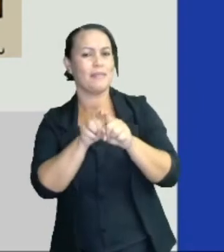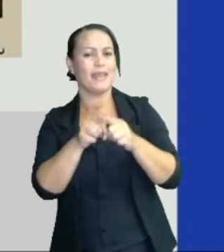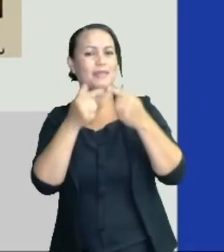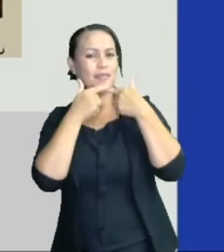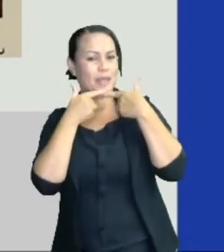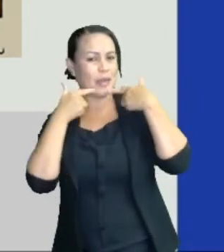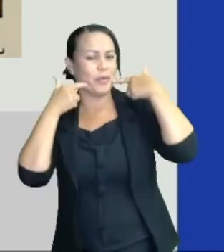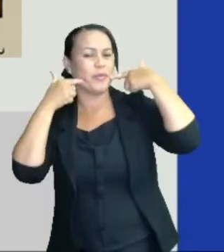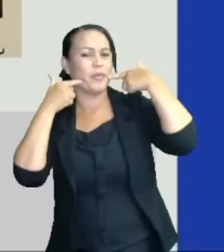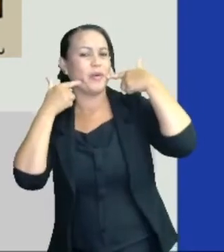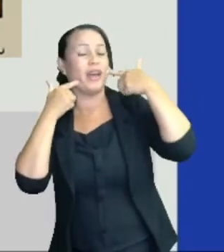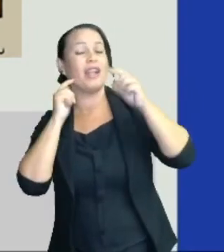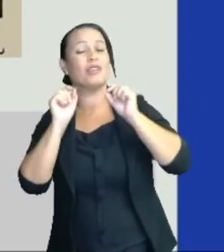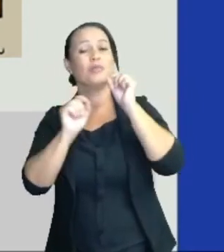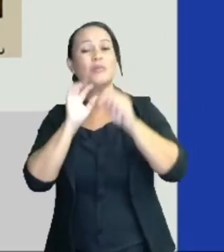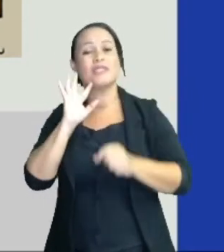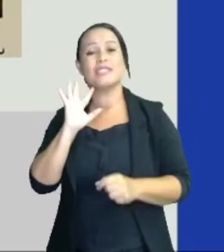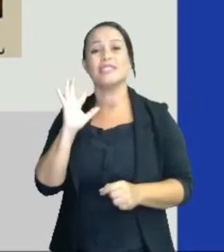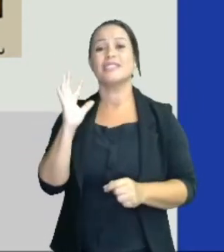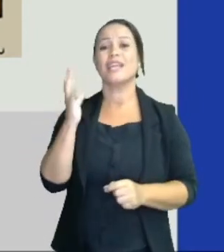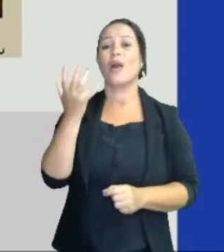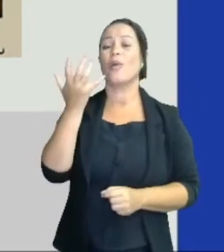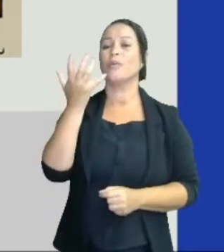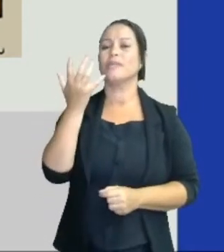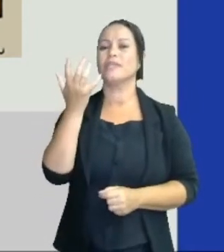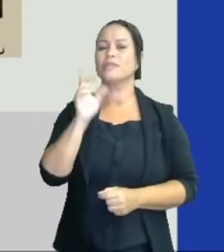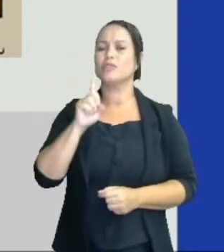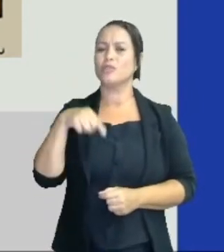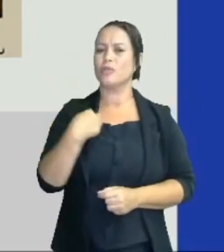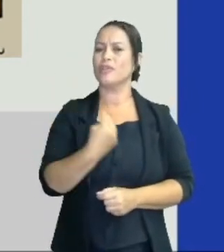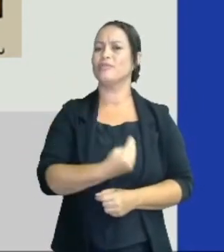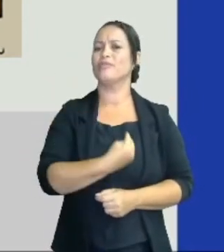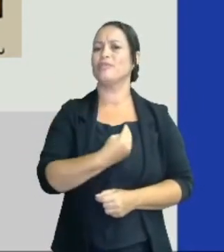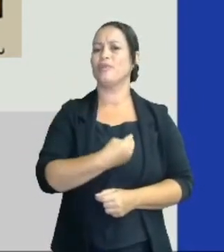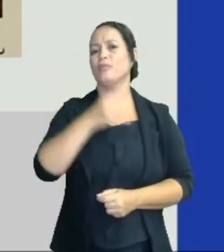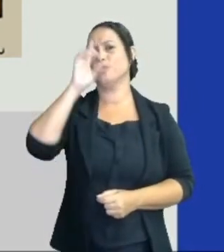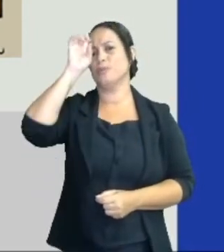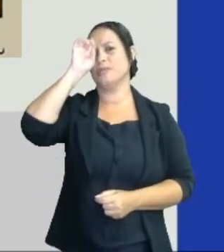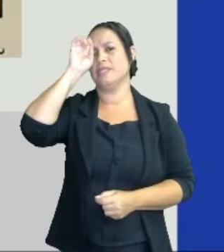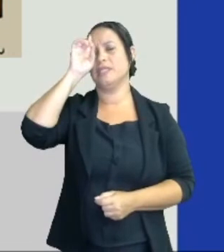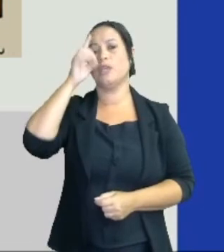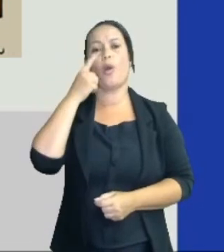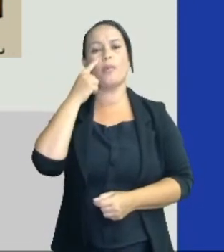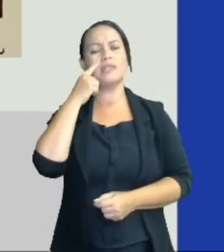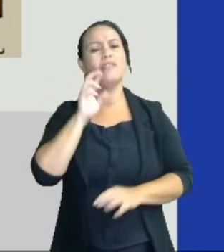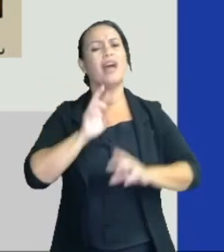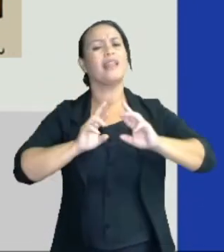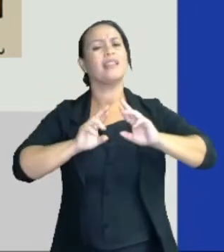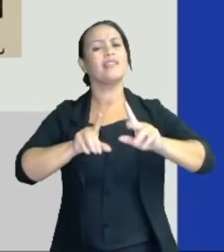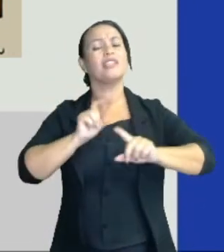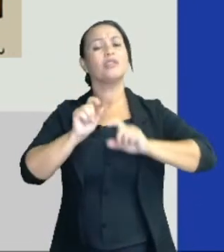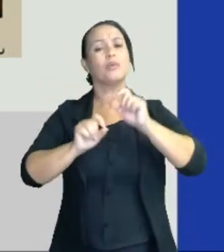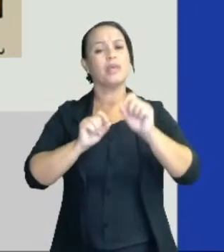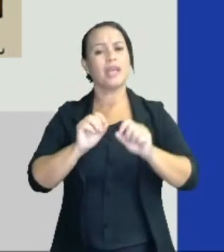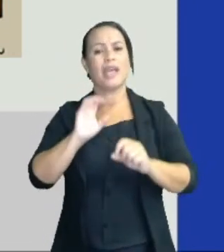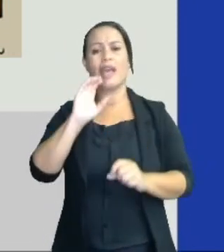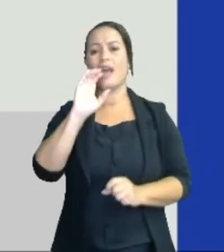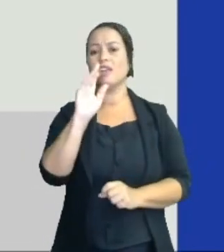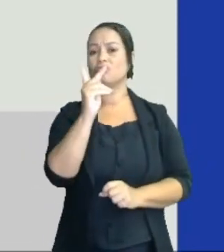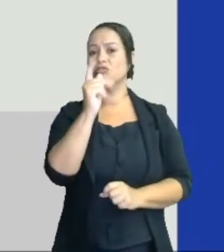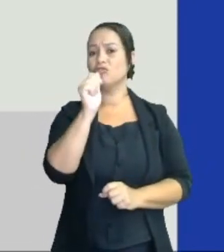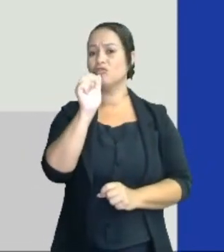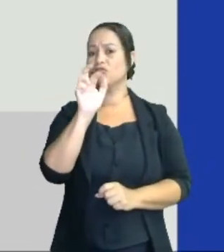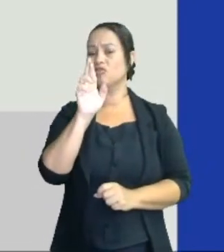humorada a respeito dos acontecimentos que a gente vive no cotidiano. A diferença entre a